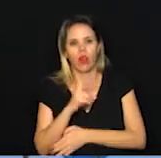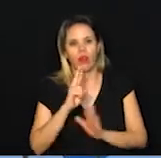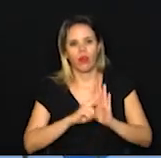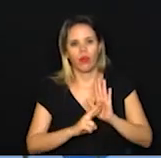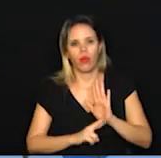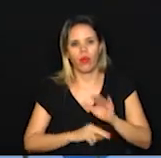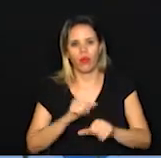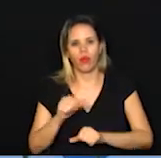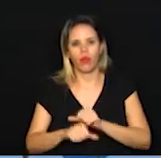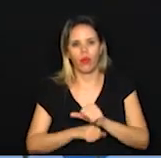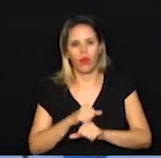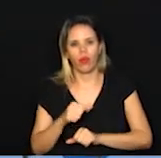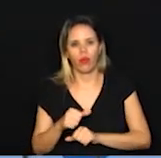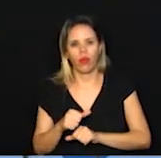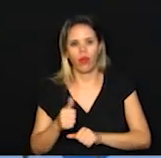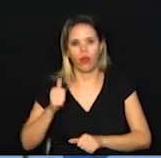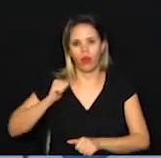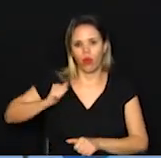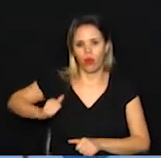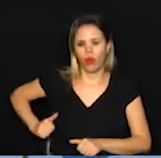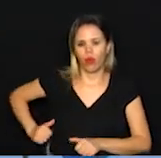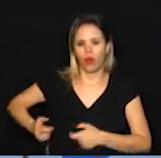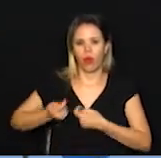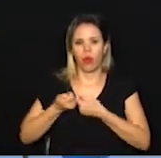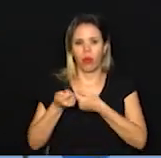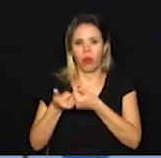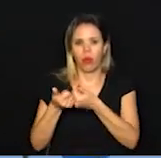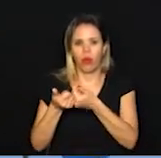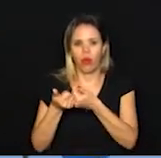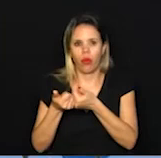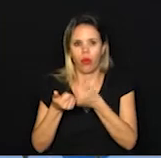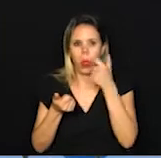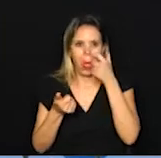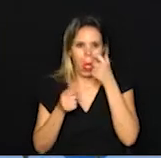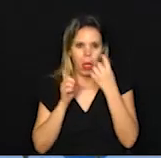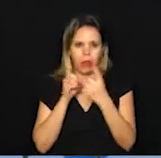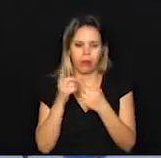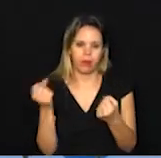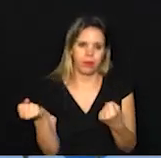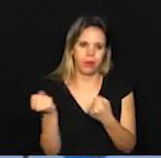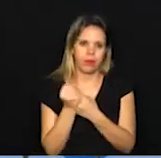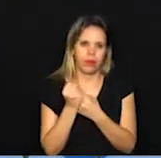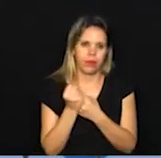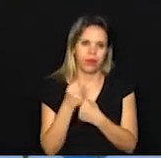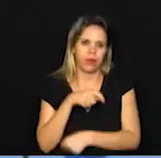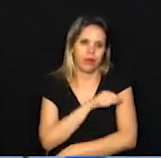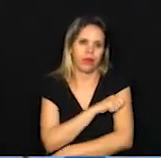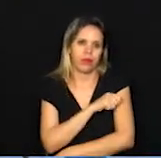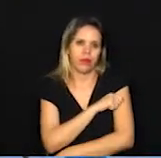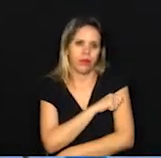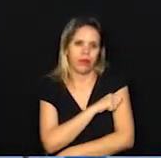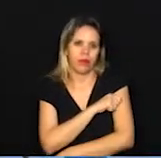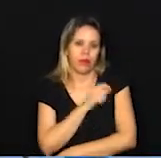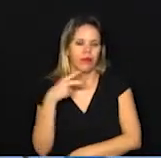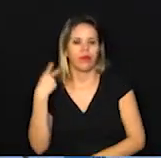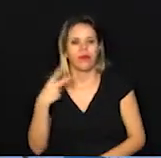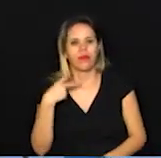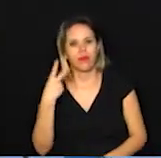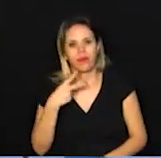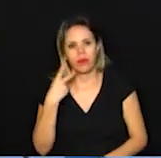para a renovação das bolsas de auxílio oferecidas pelo Serviço de Apoio aos Estudantes. A